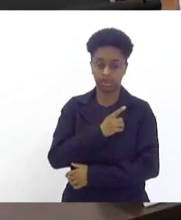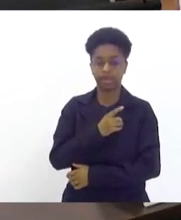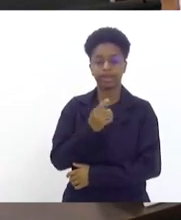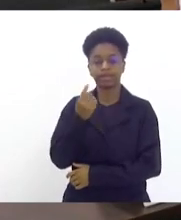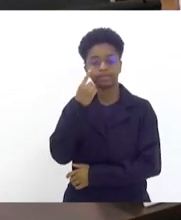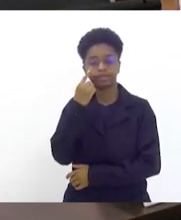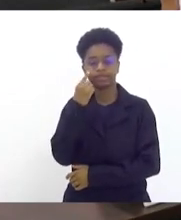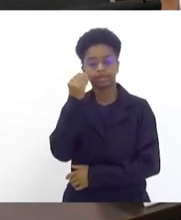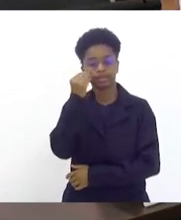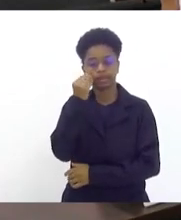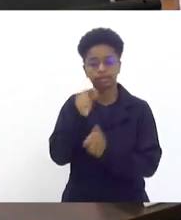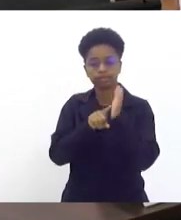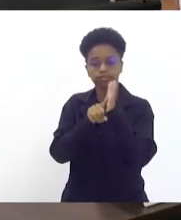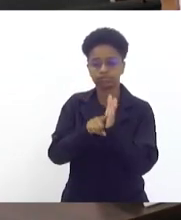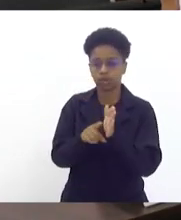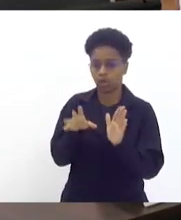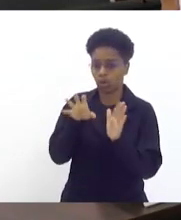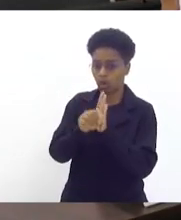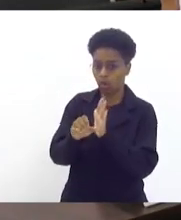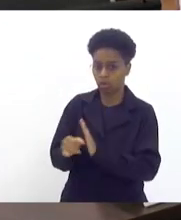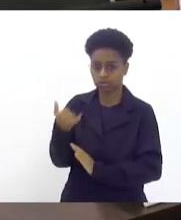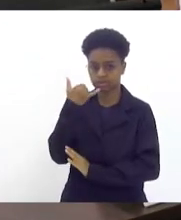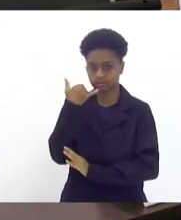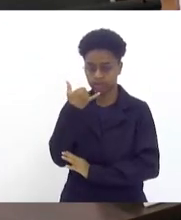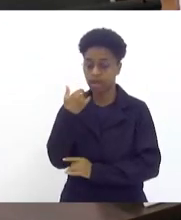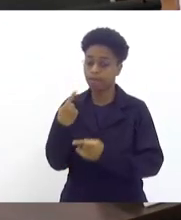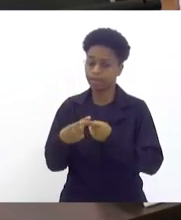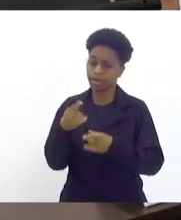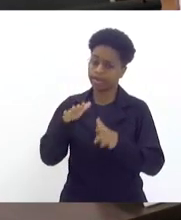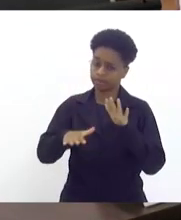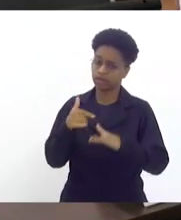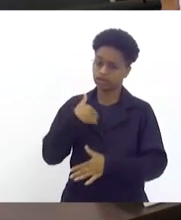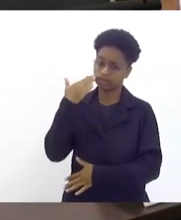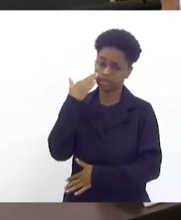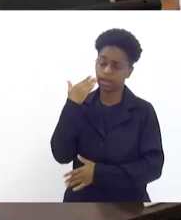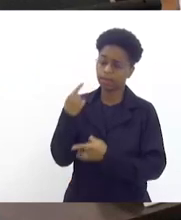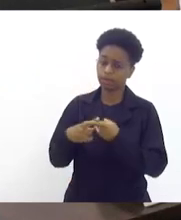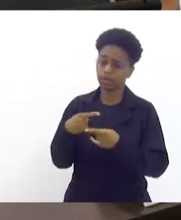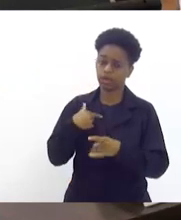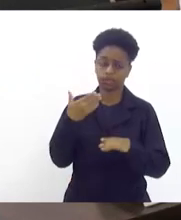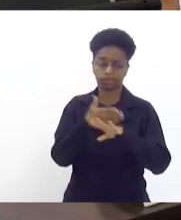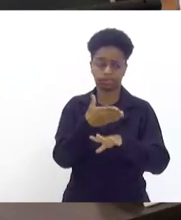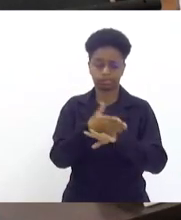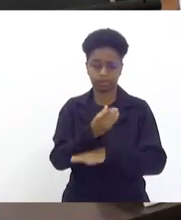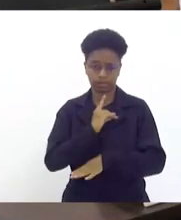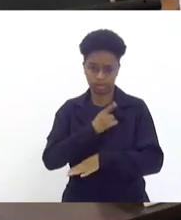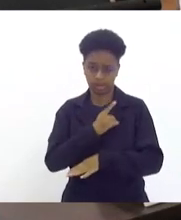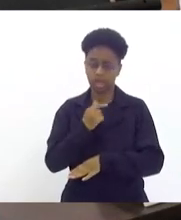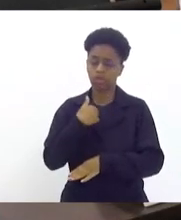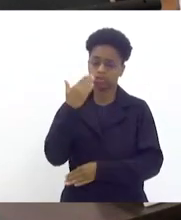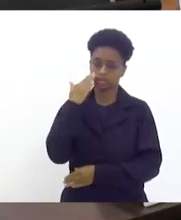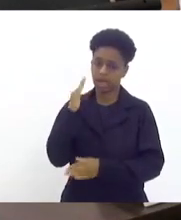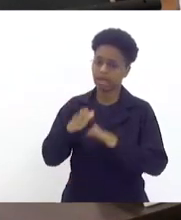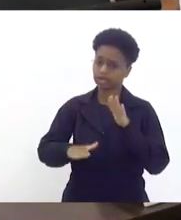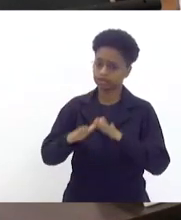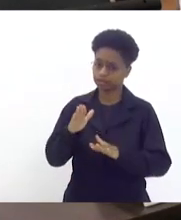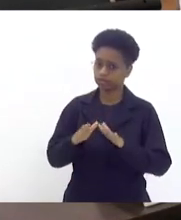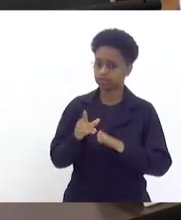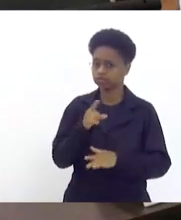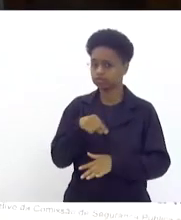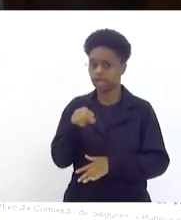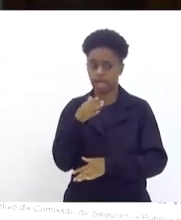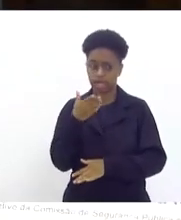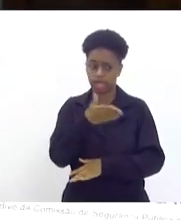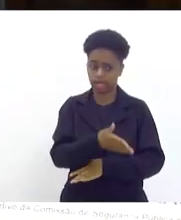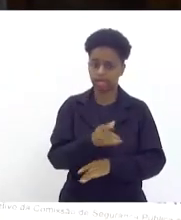furto de celular que muitas vezes sei disso como usuário de delegacia eu sei que muitas vezes você vai à Delegacia e aquela